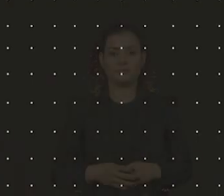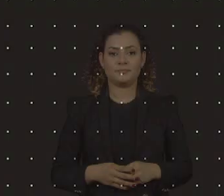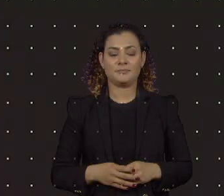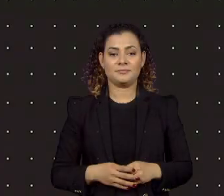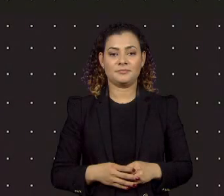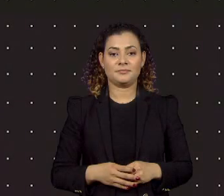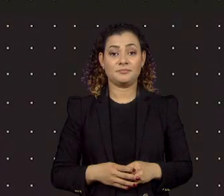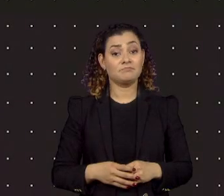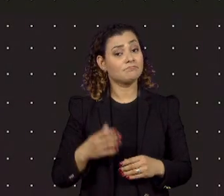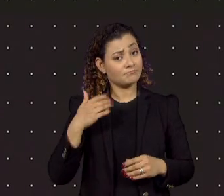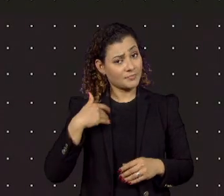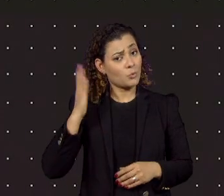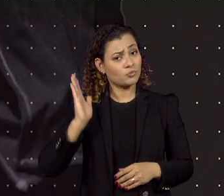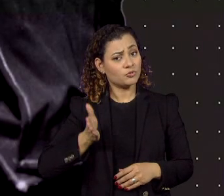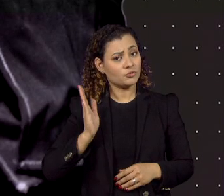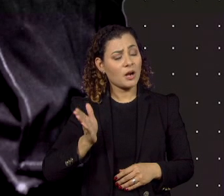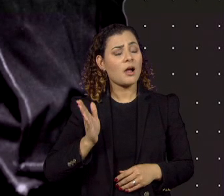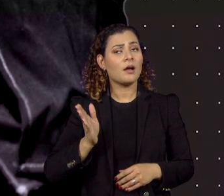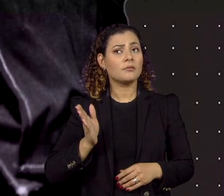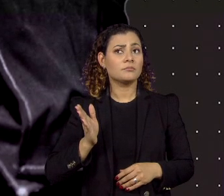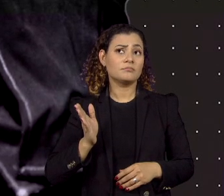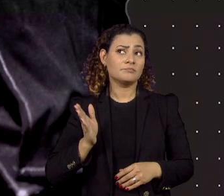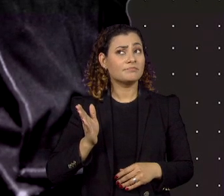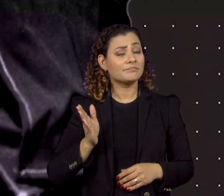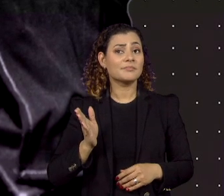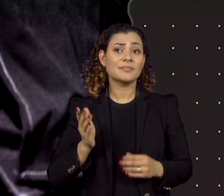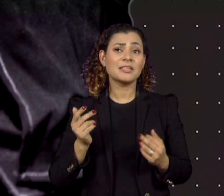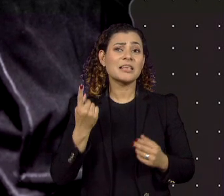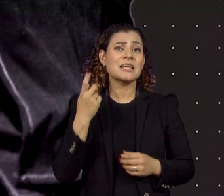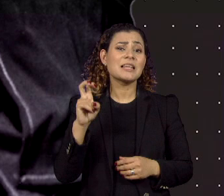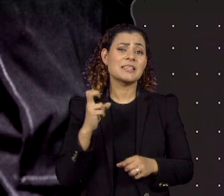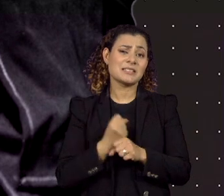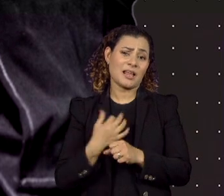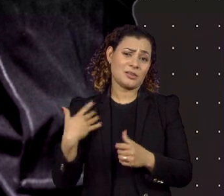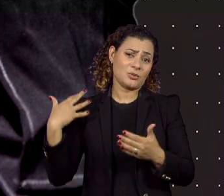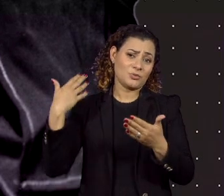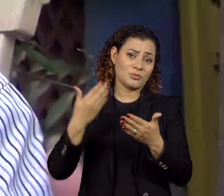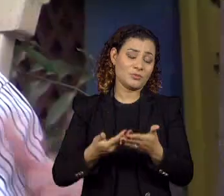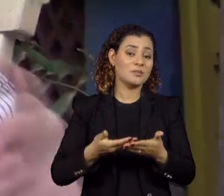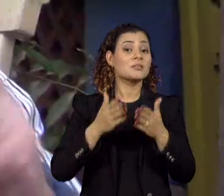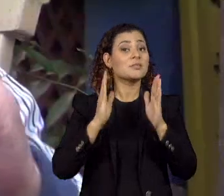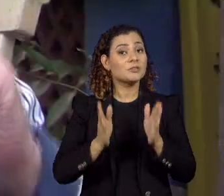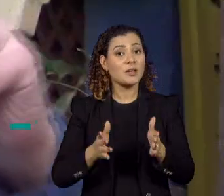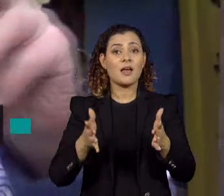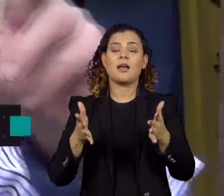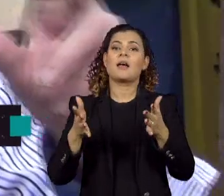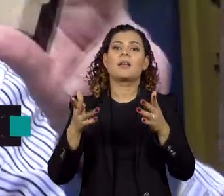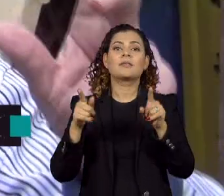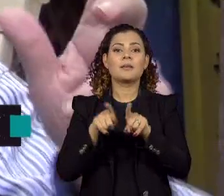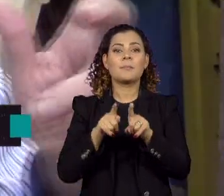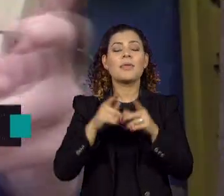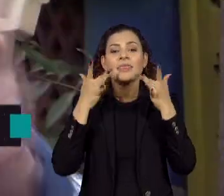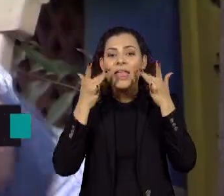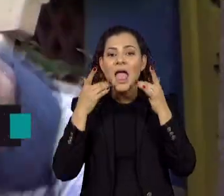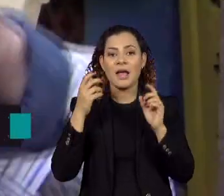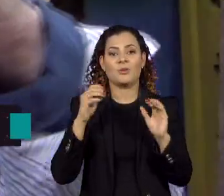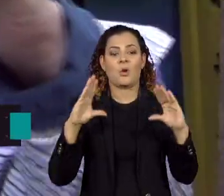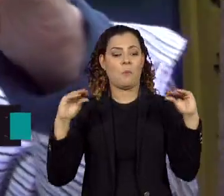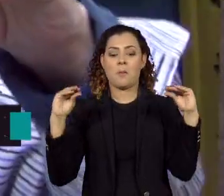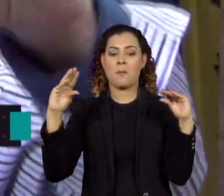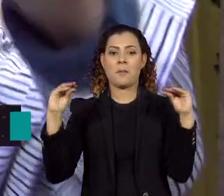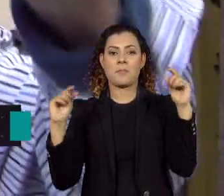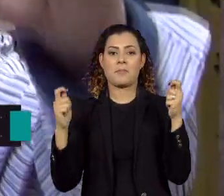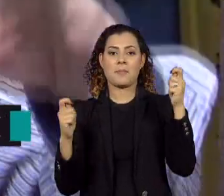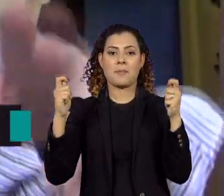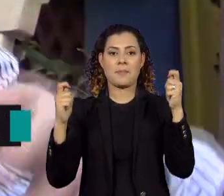Eu já estava com o boneco, aos 15 anos já estava fazendo teatro de bonecos pelo bairro